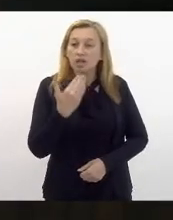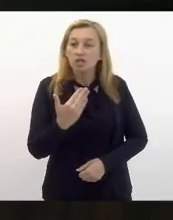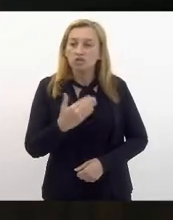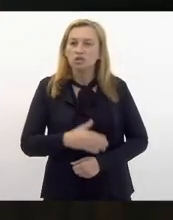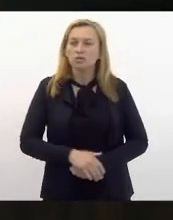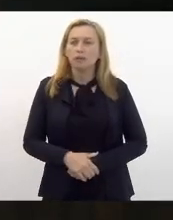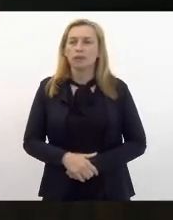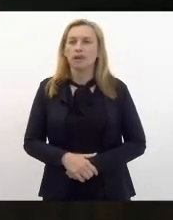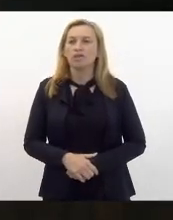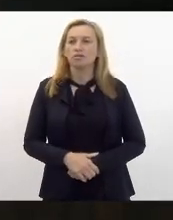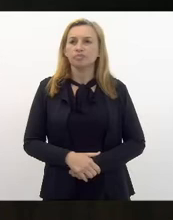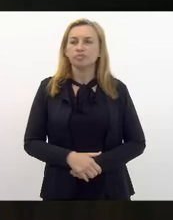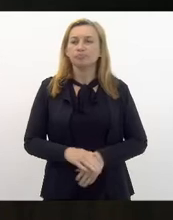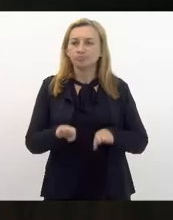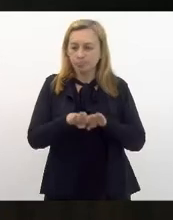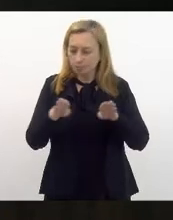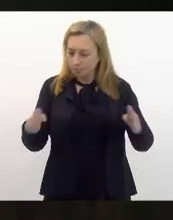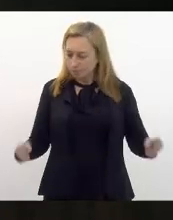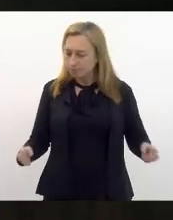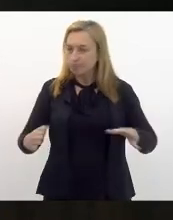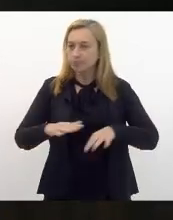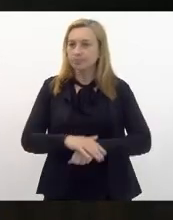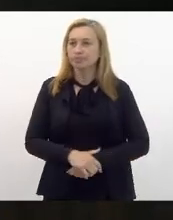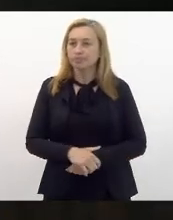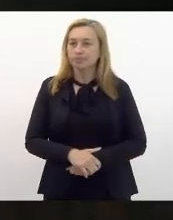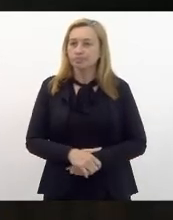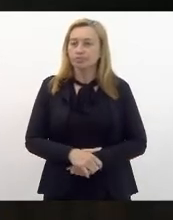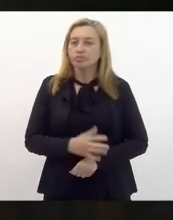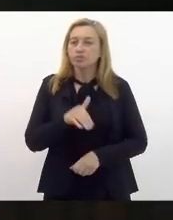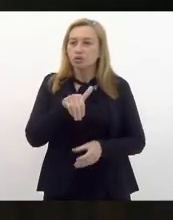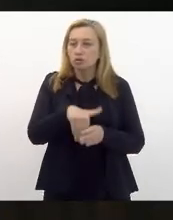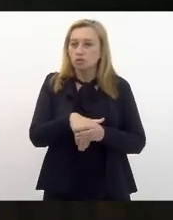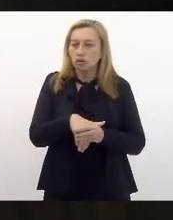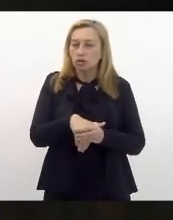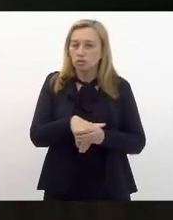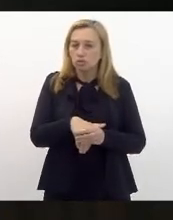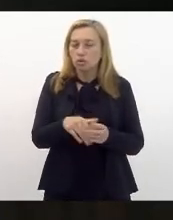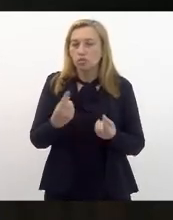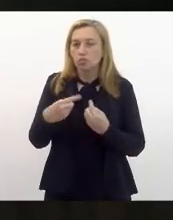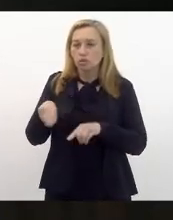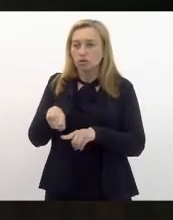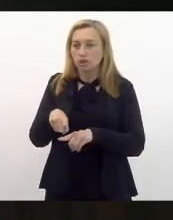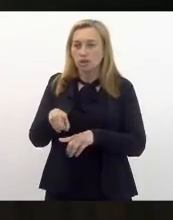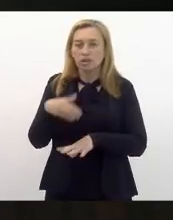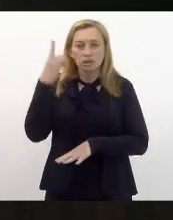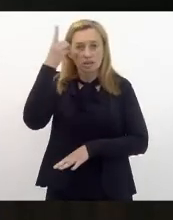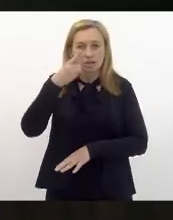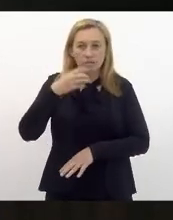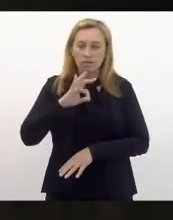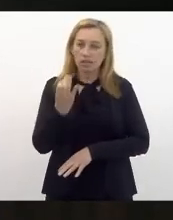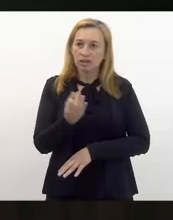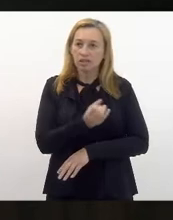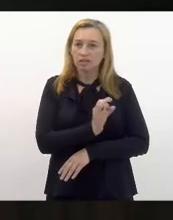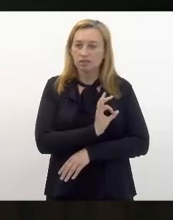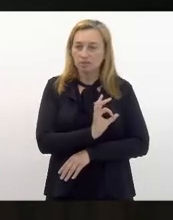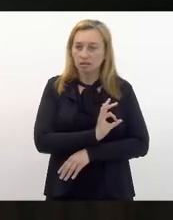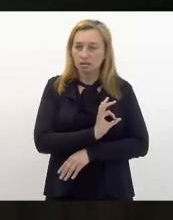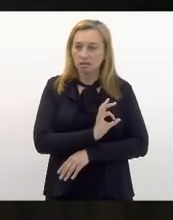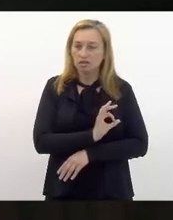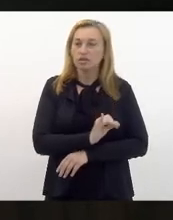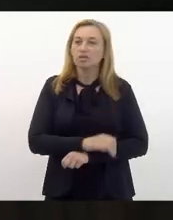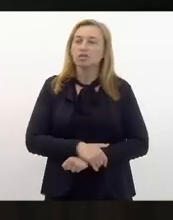pedir aí a mesa que consegui nasce o voto contrário foi a votação de ontem